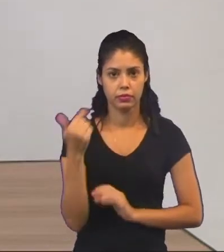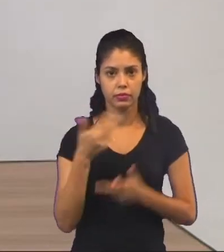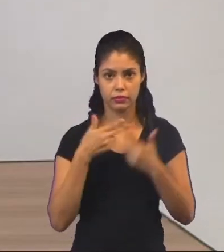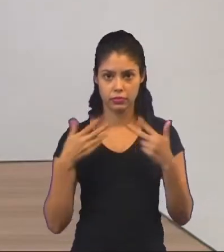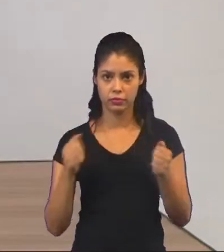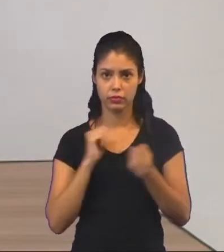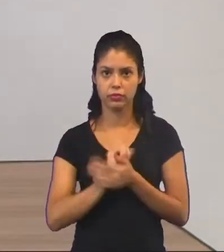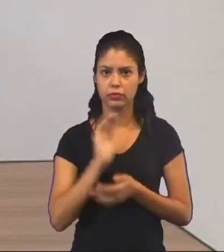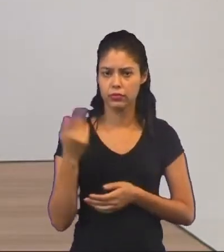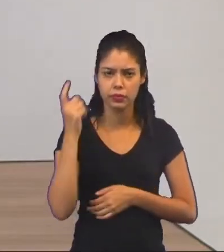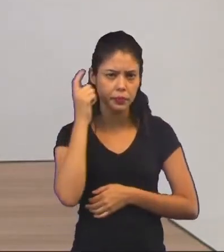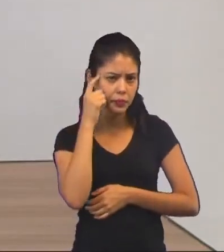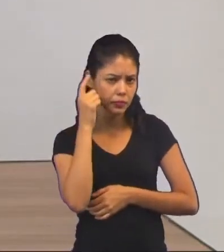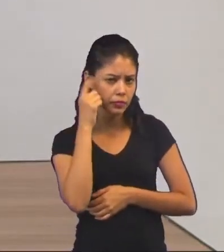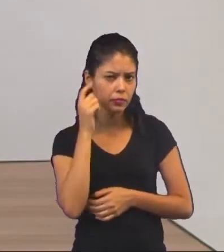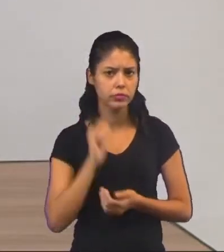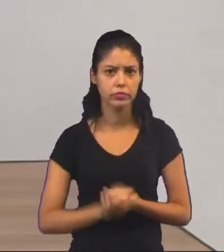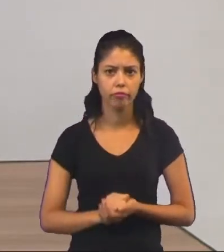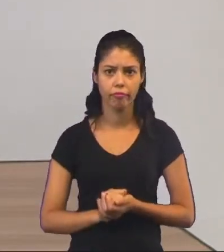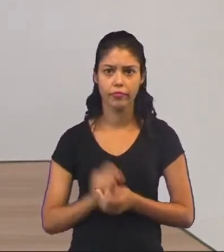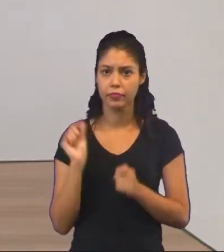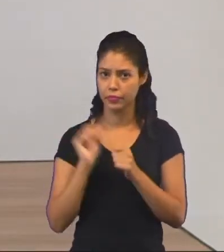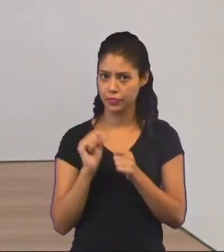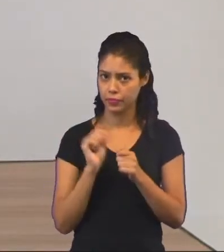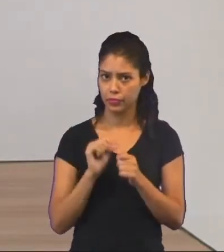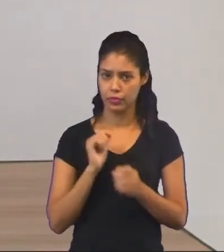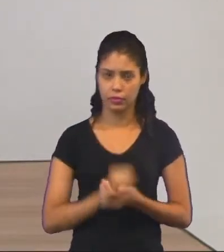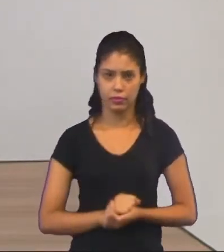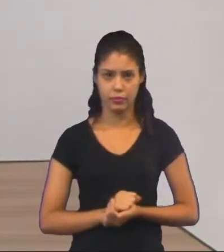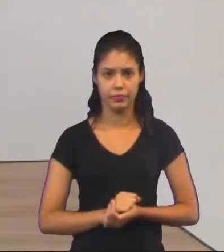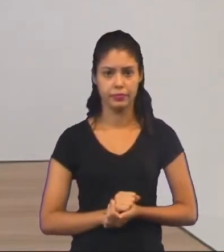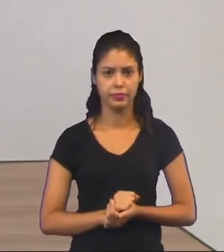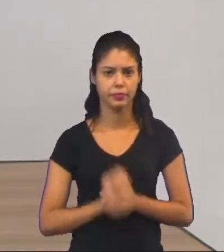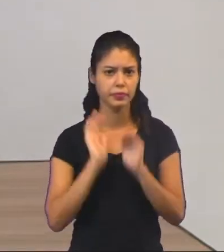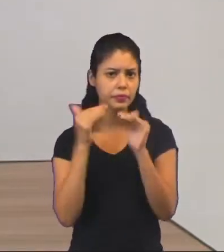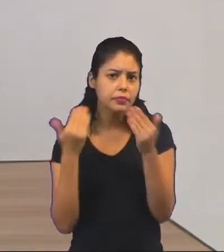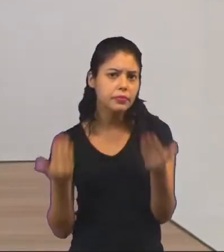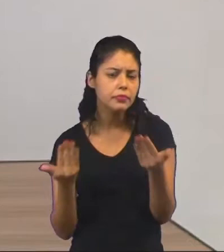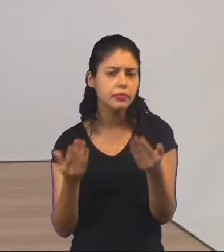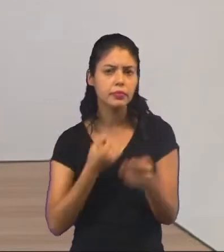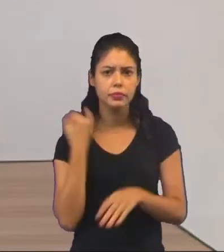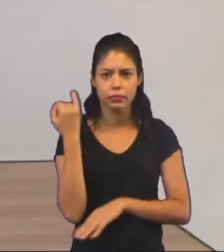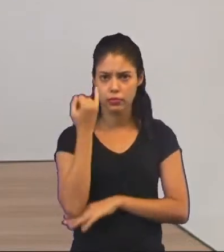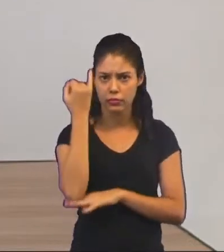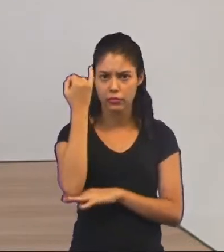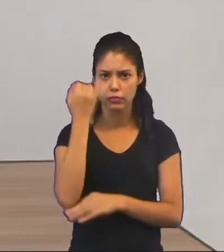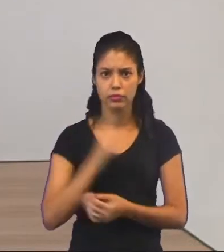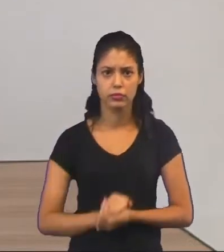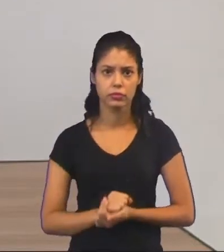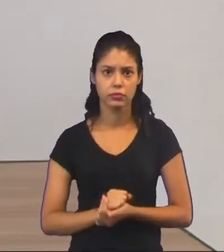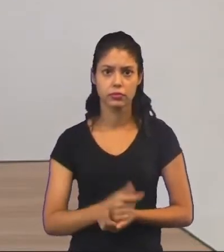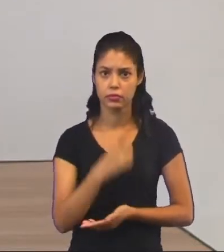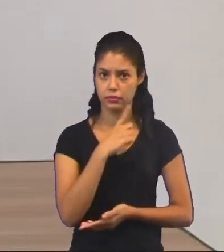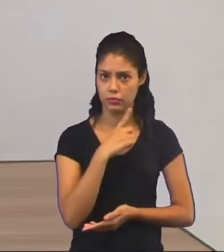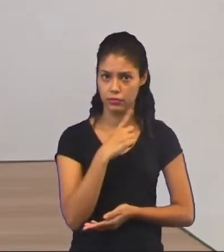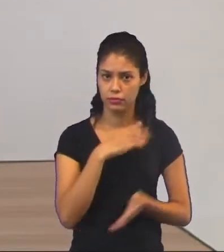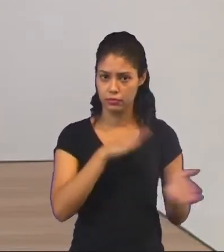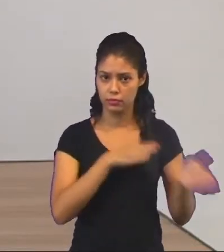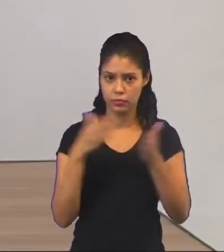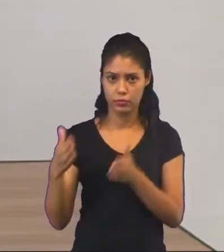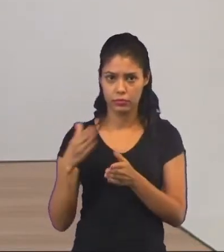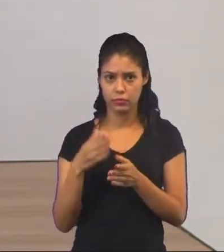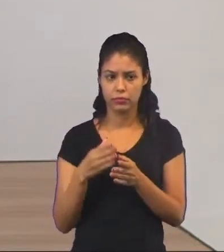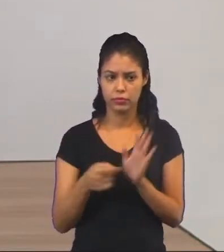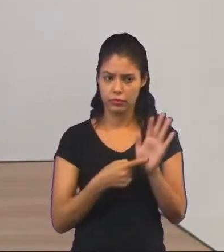coisa. Quando nós pensamos ali sobre o modo de fazer, qual será a importância de termos essa parte